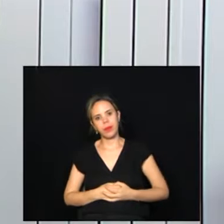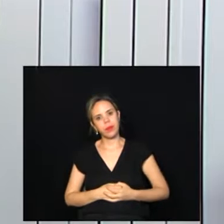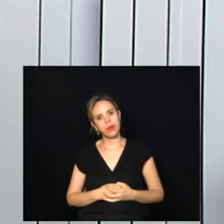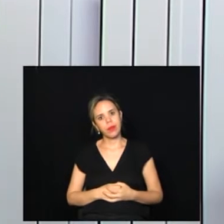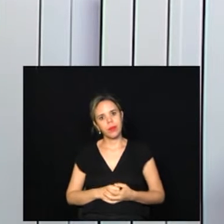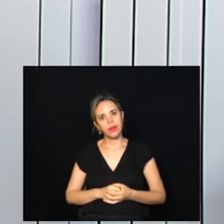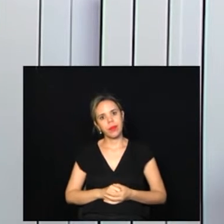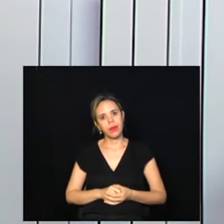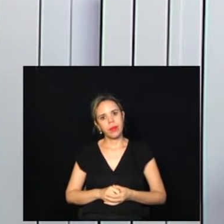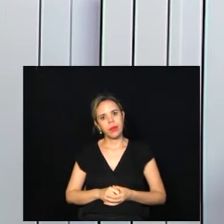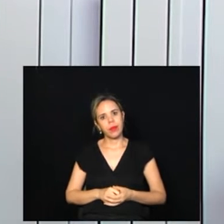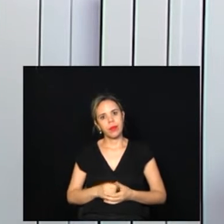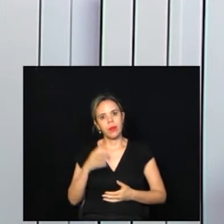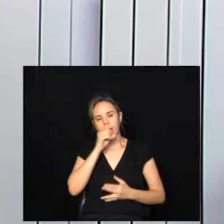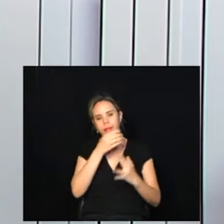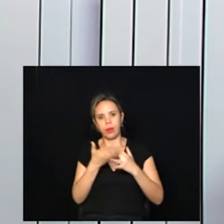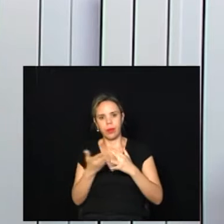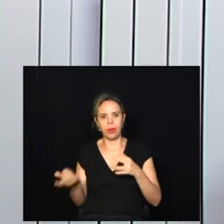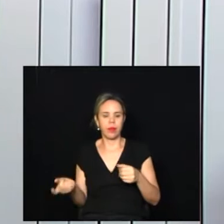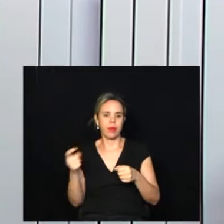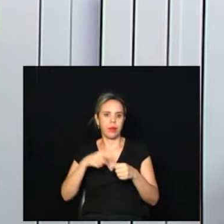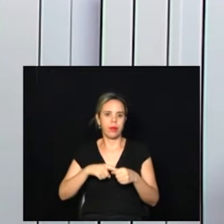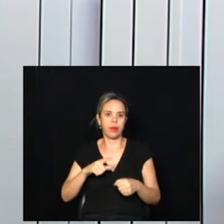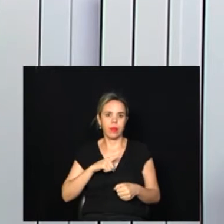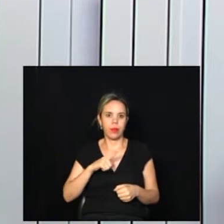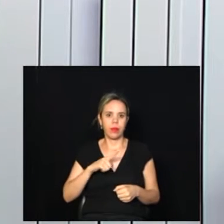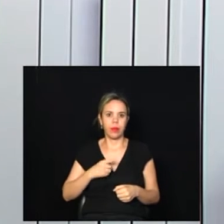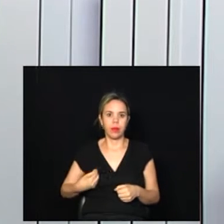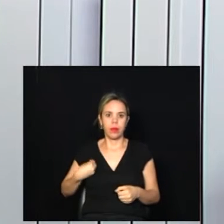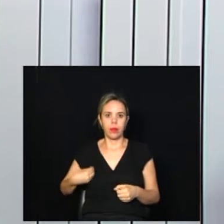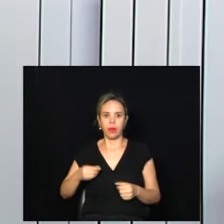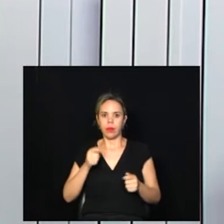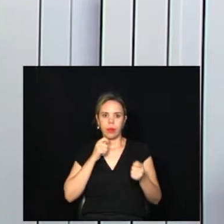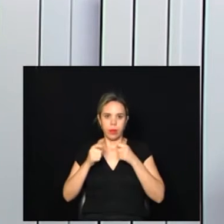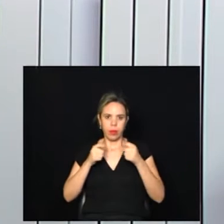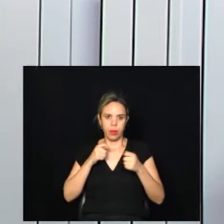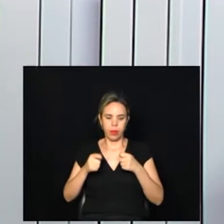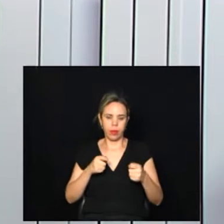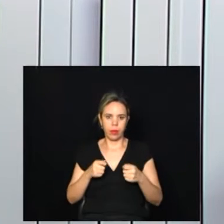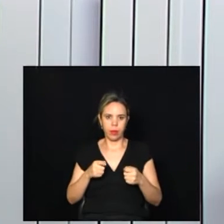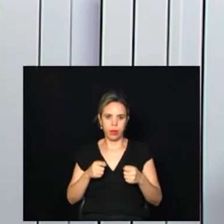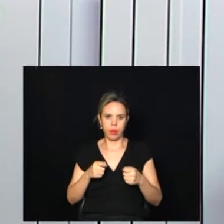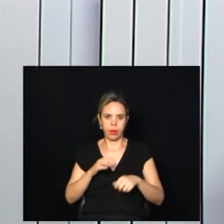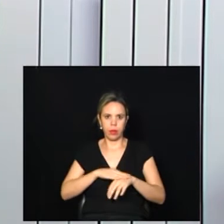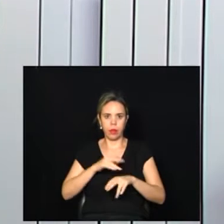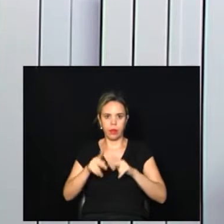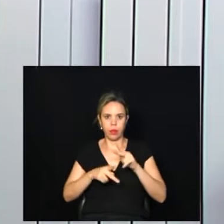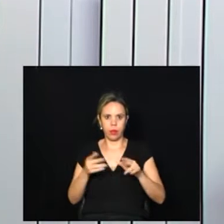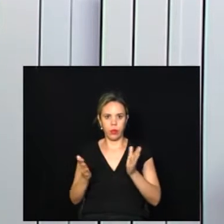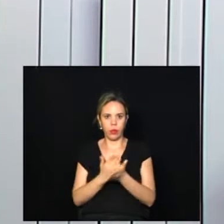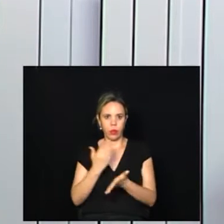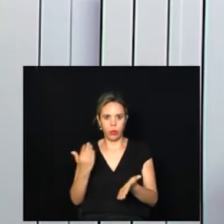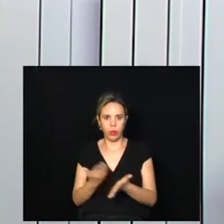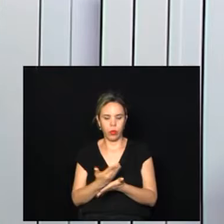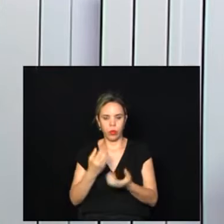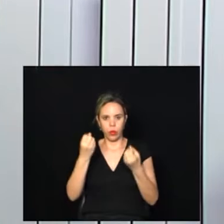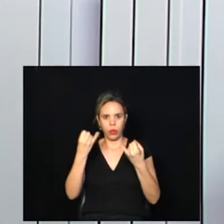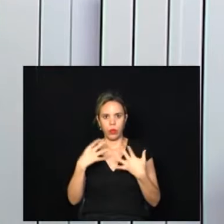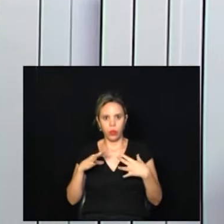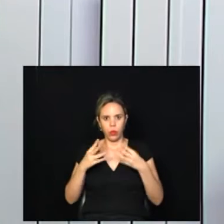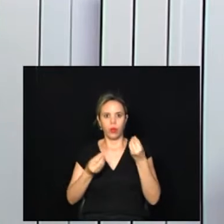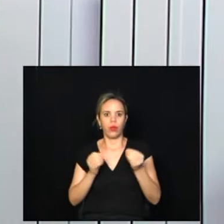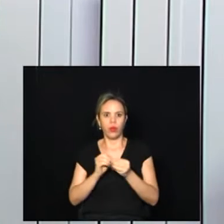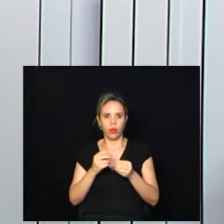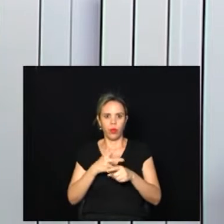Campinas. Rápido intervalo e na volta tem entrevista ao vivo com a autora de um livro contando